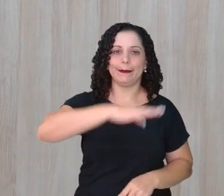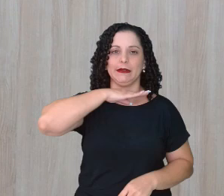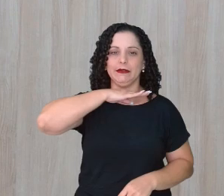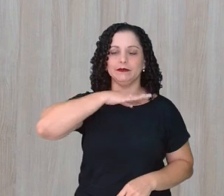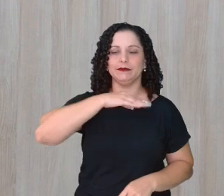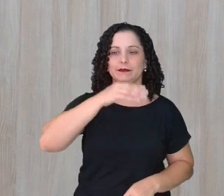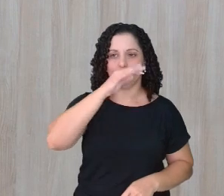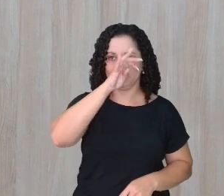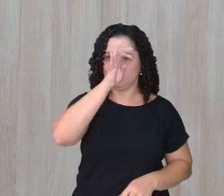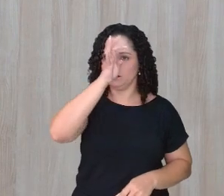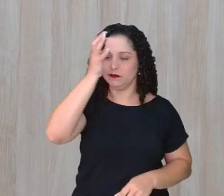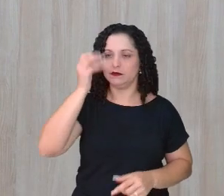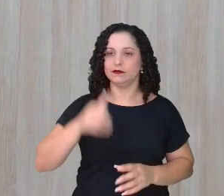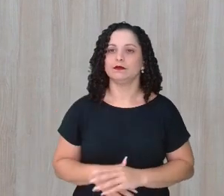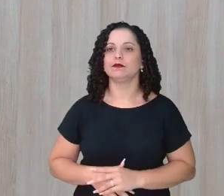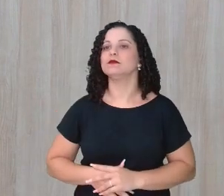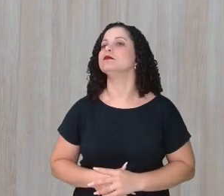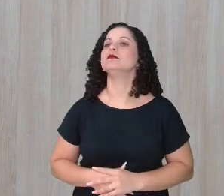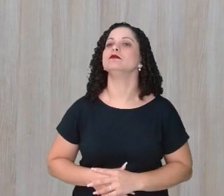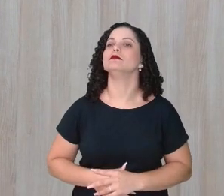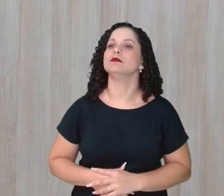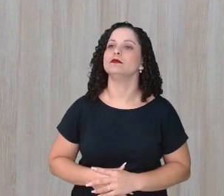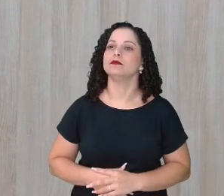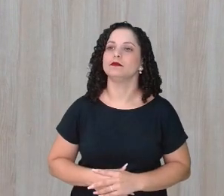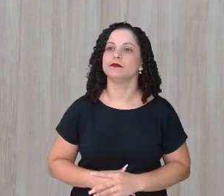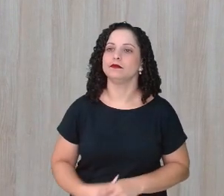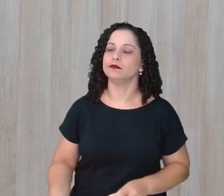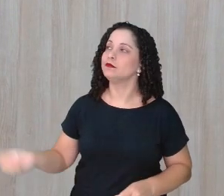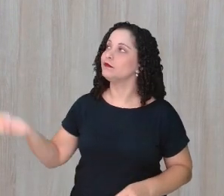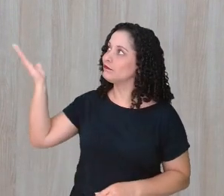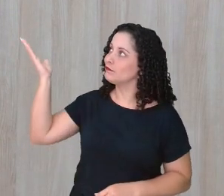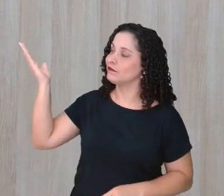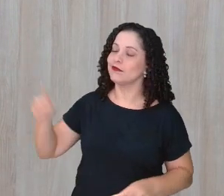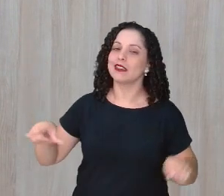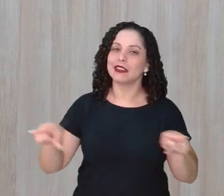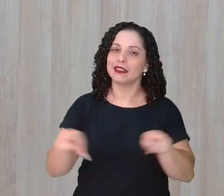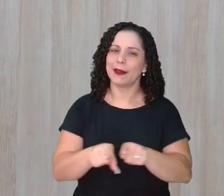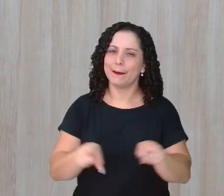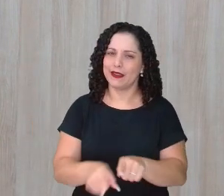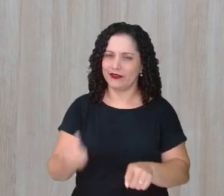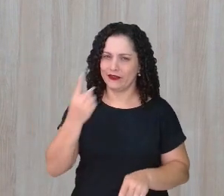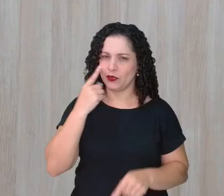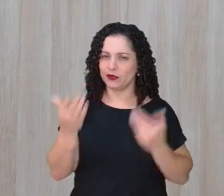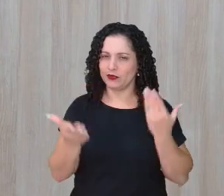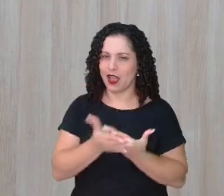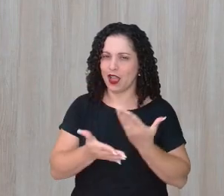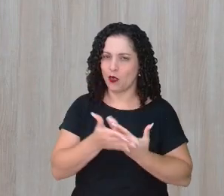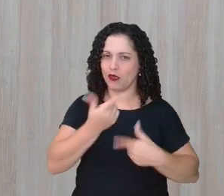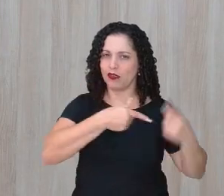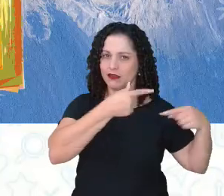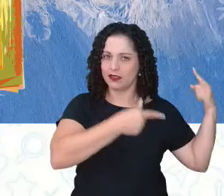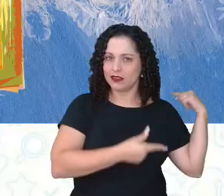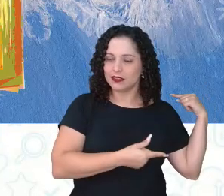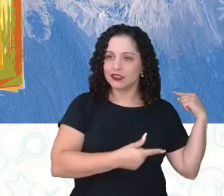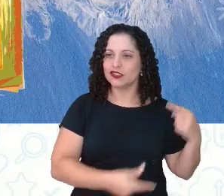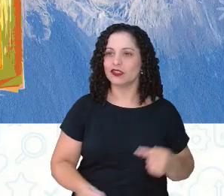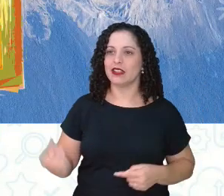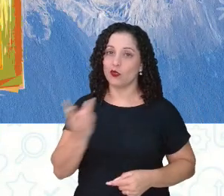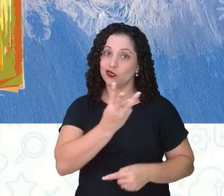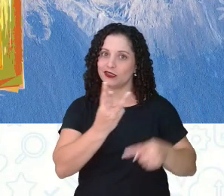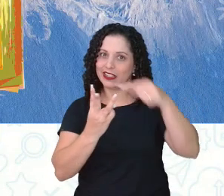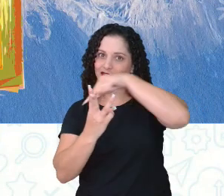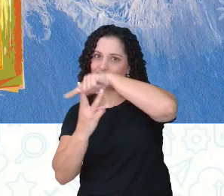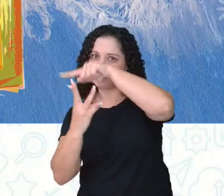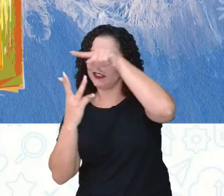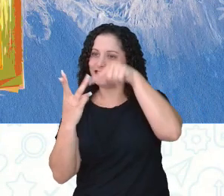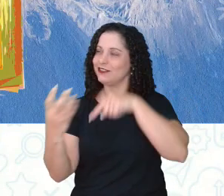né? Então, vamos avançar aqui. A gente também viu, na aula anterior, essas três figuras